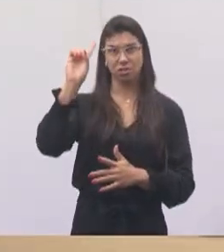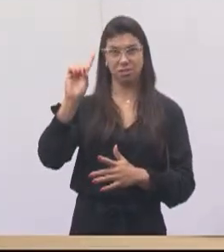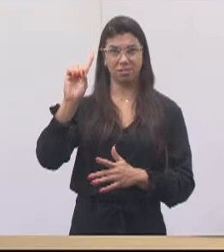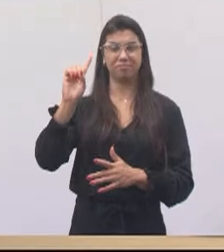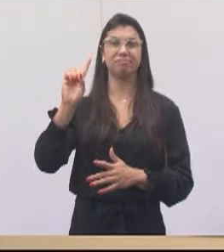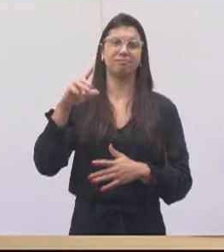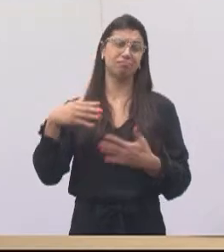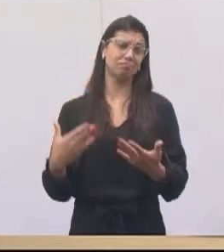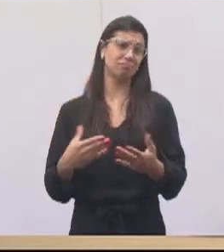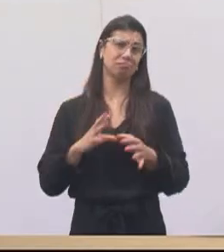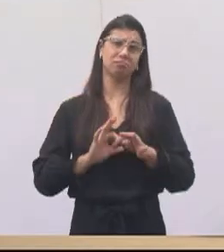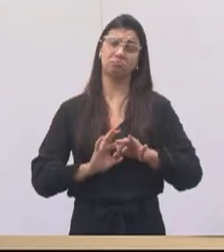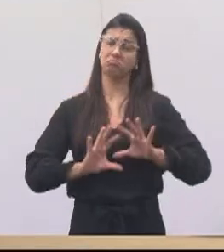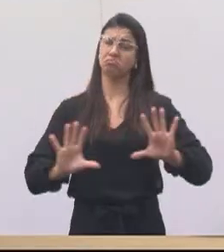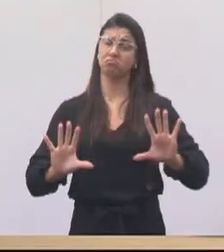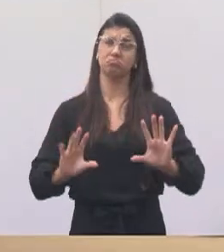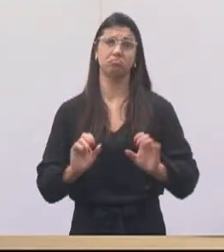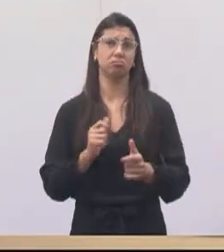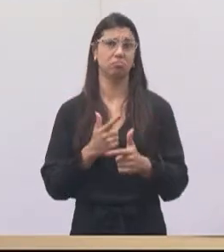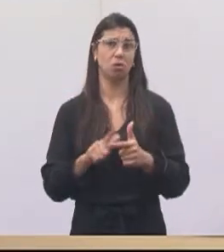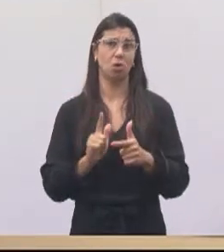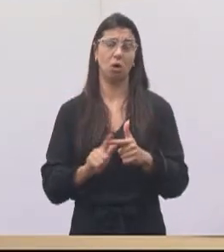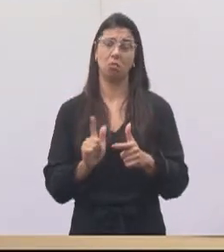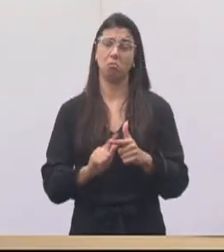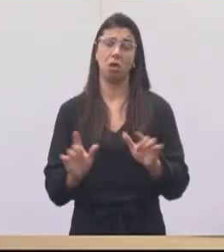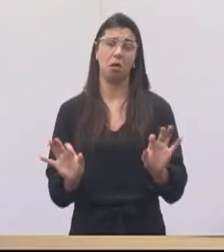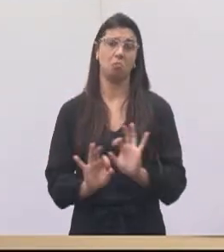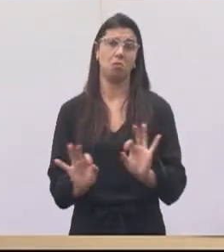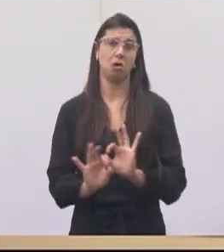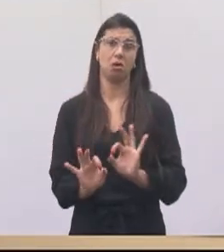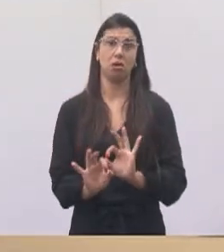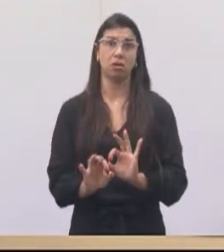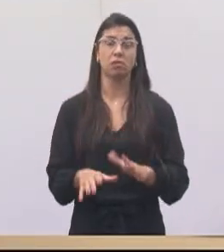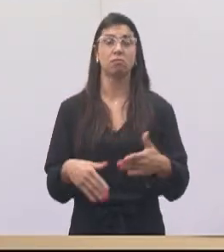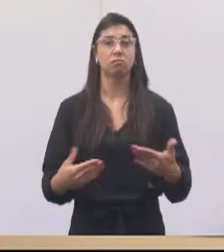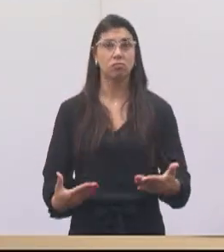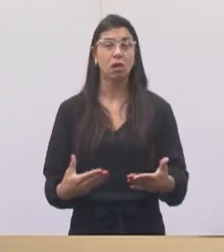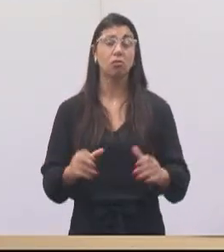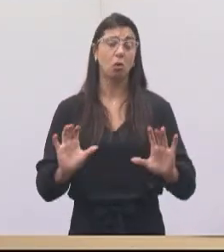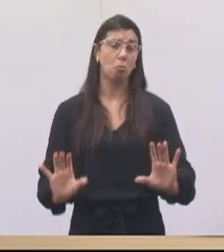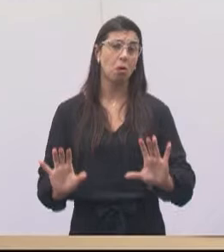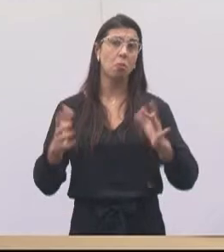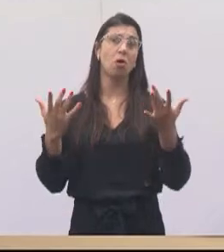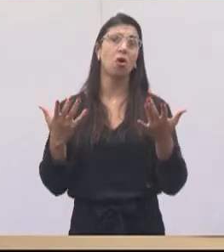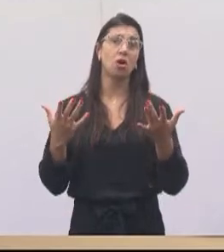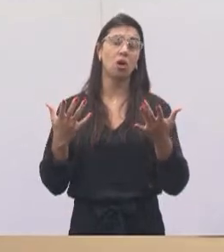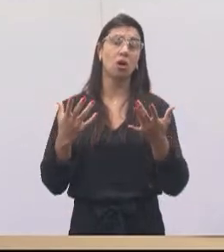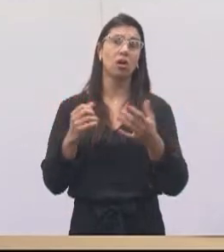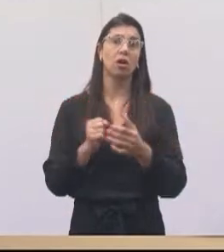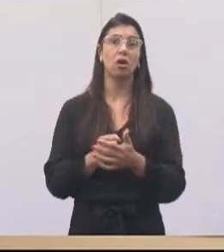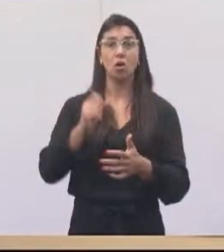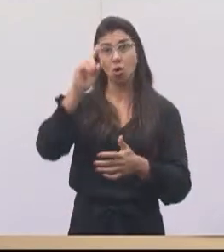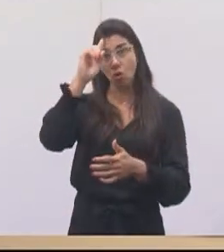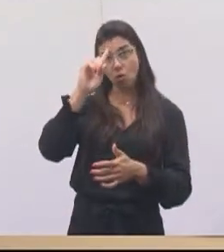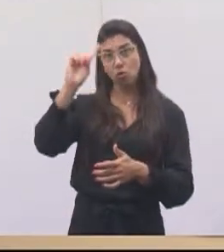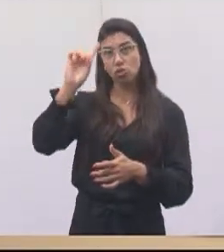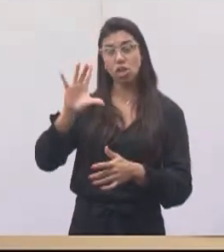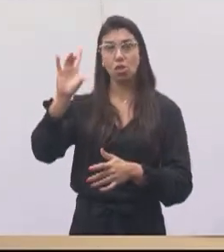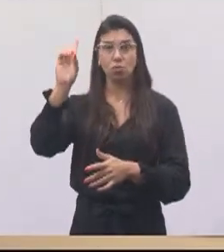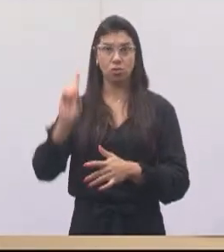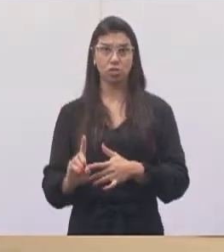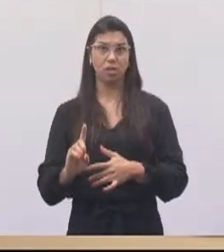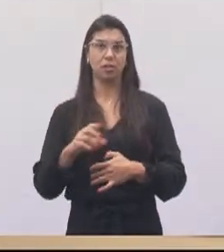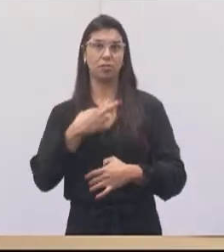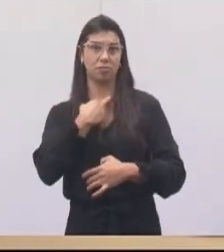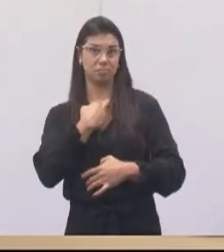aí não há nenhum problema. Haveria aí, então, uma comemoração, não é, desse direito tão